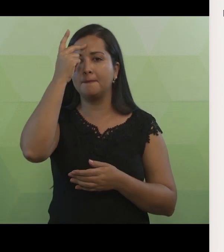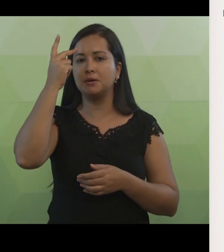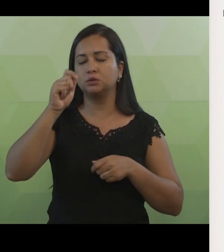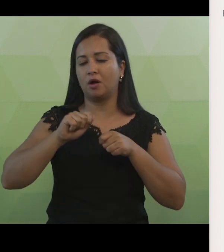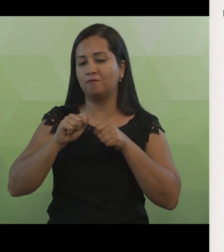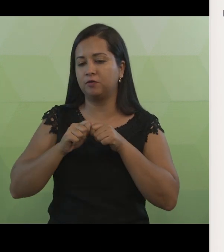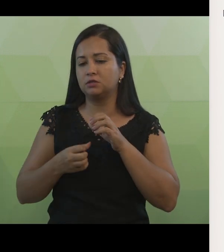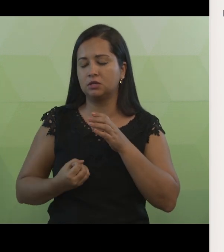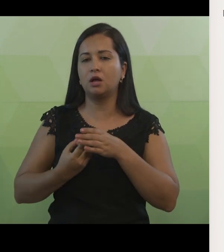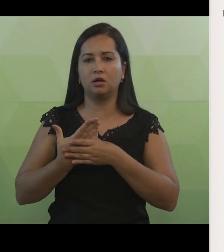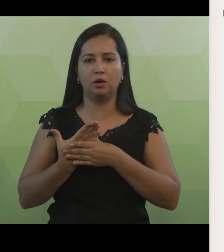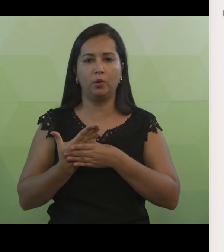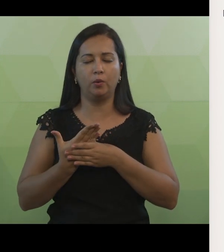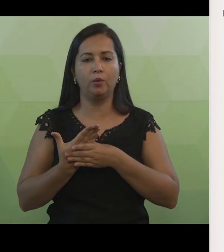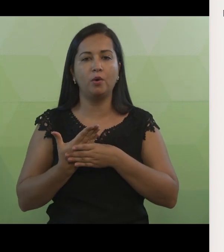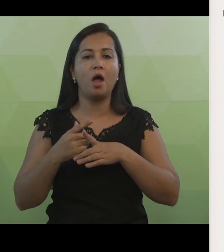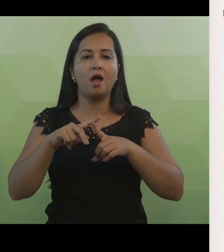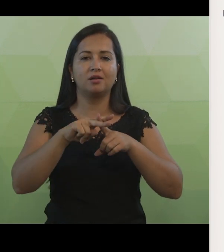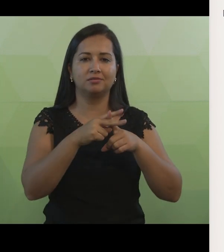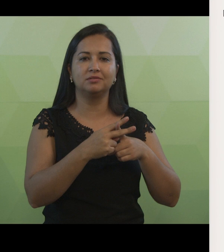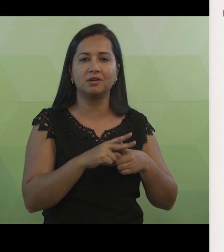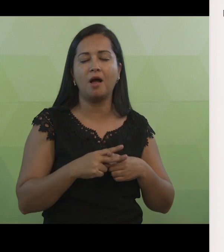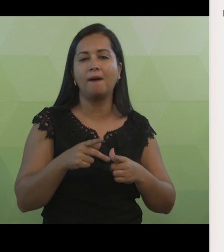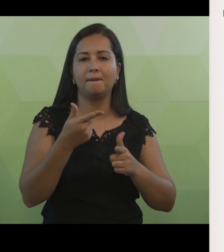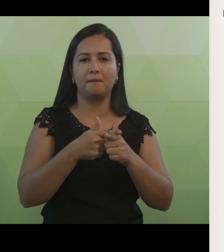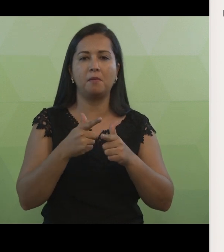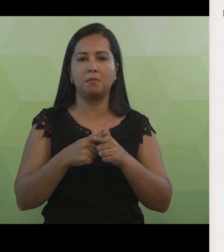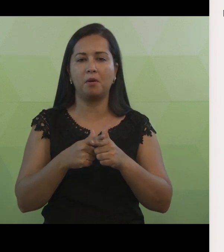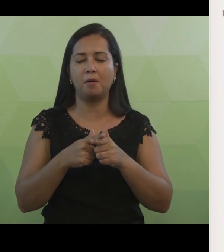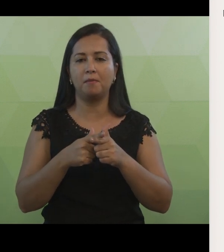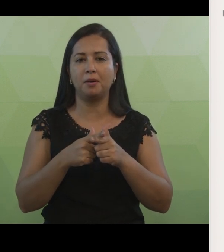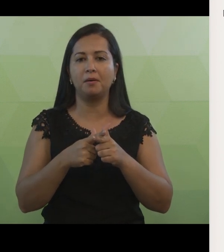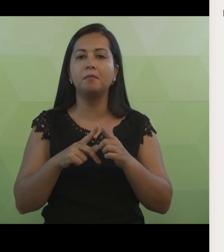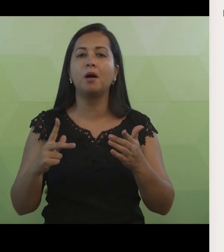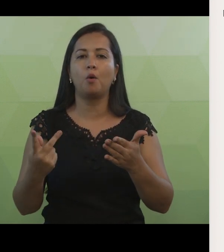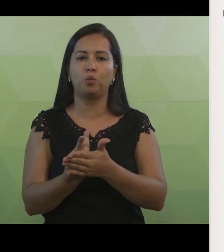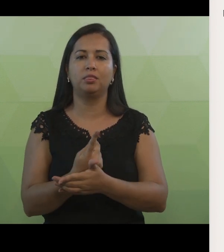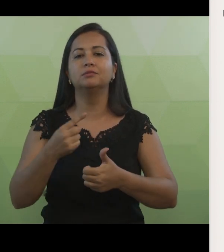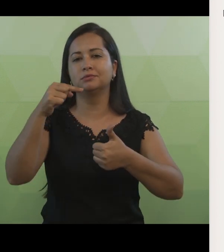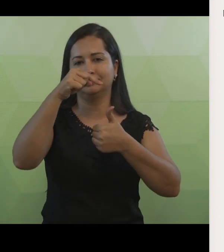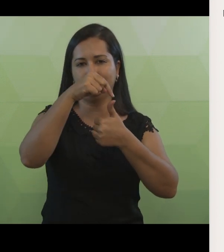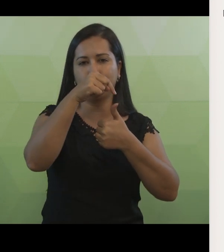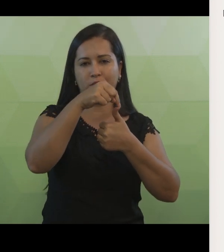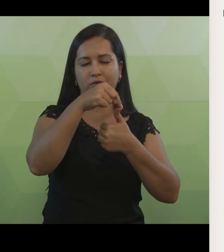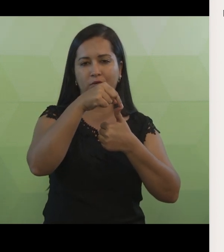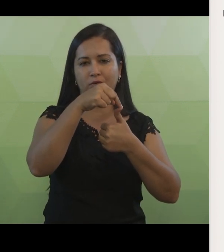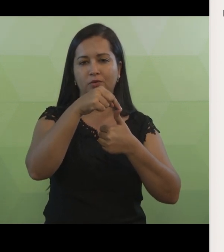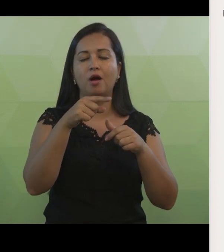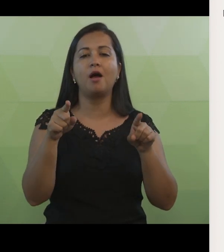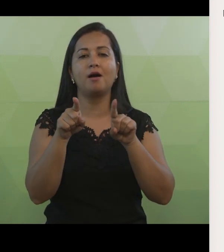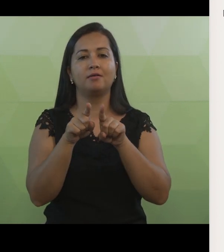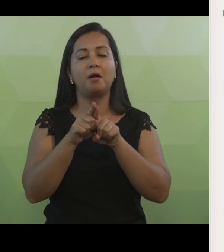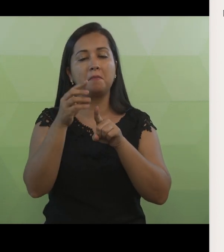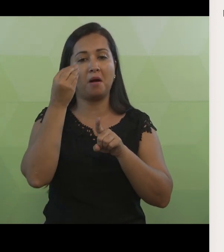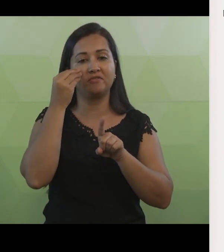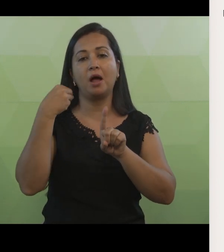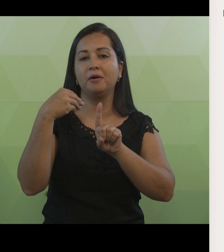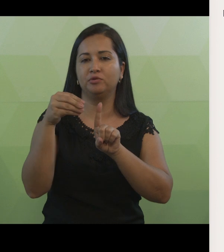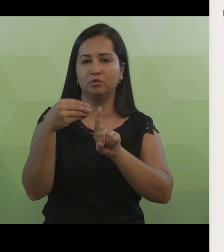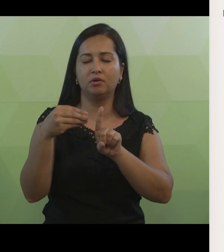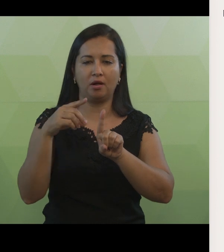presente, resolvendo os problemas encontrados no nível 1 e outros problemas de segurança, utilizando software de segurança para verificar